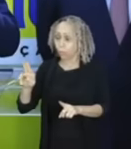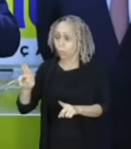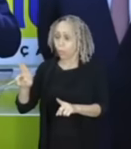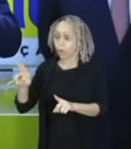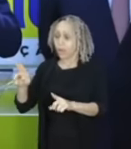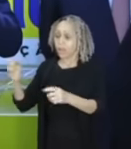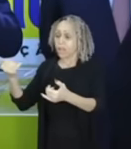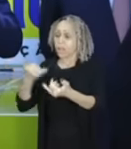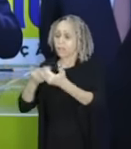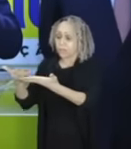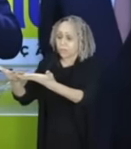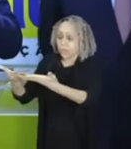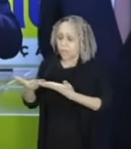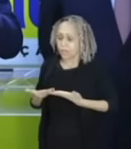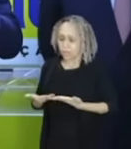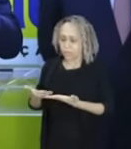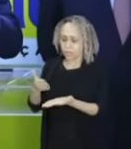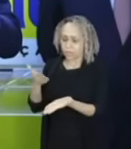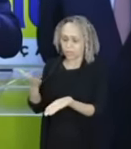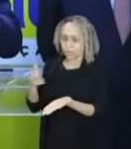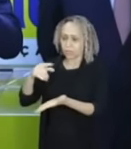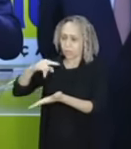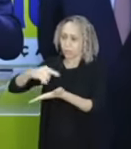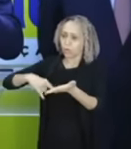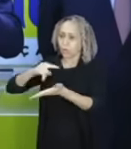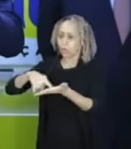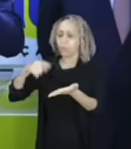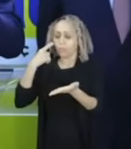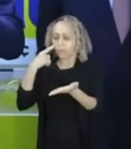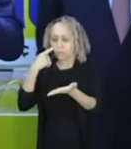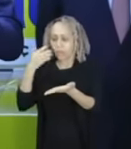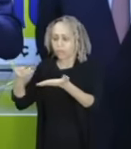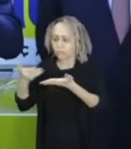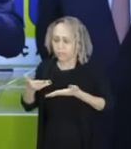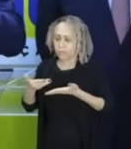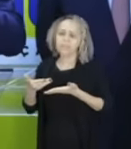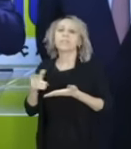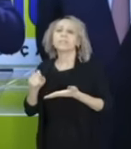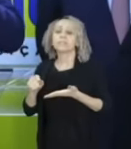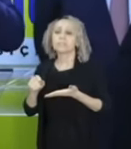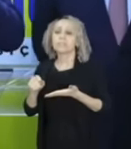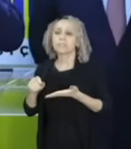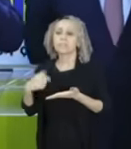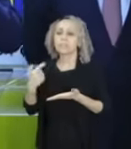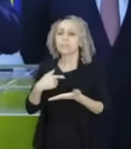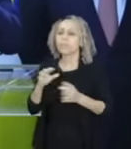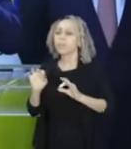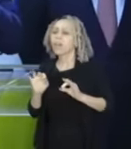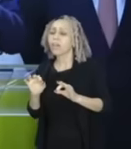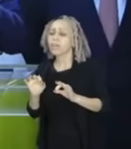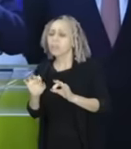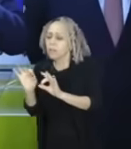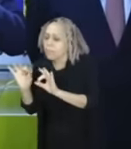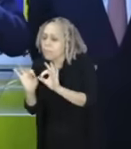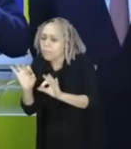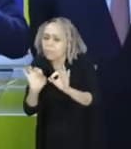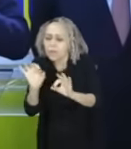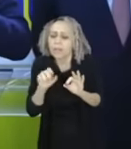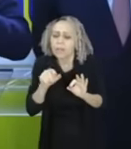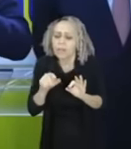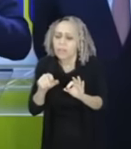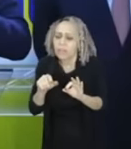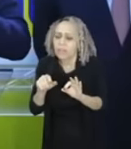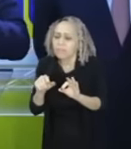o trabalho desses grupos são fazer essa preparação da transição para